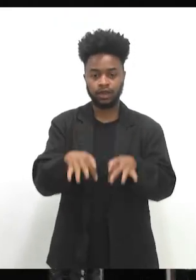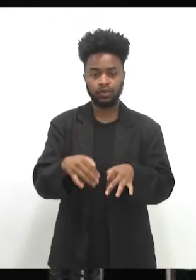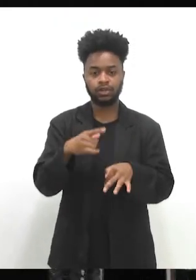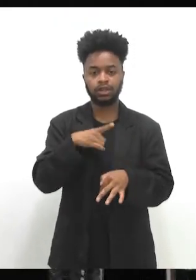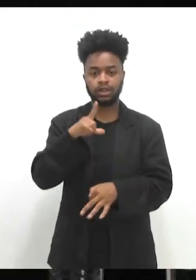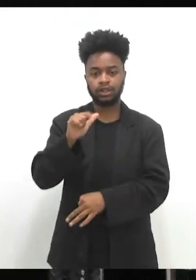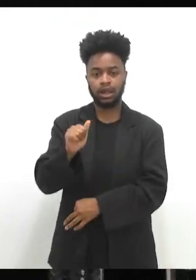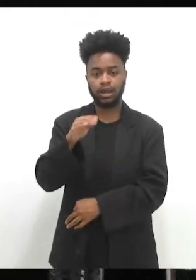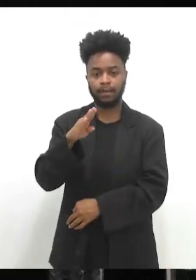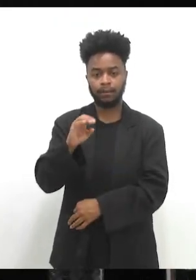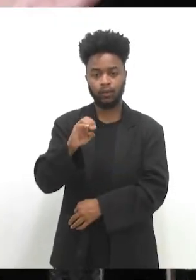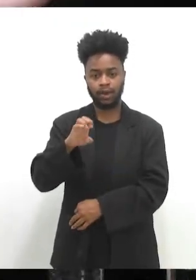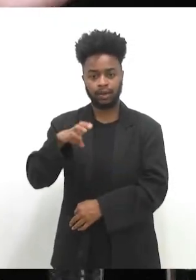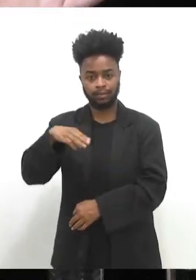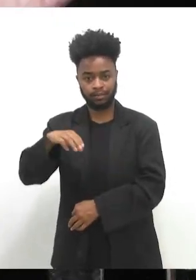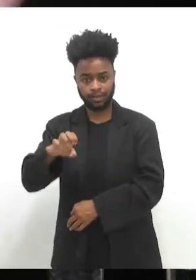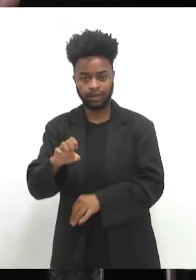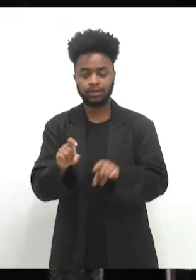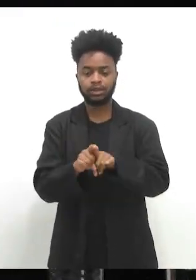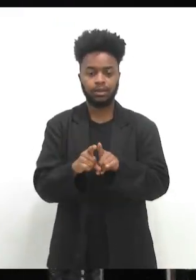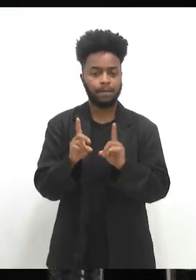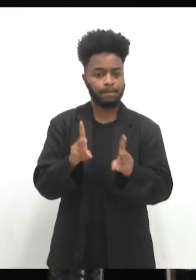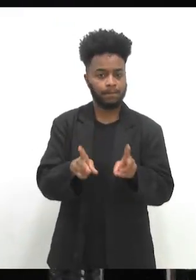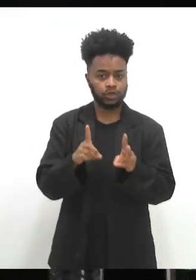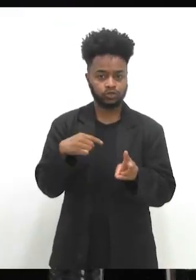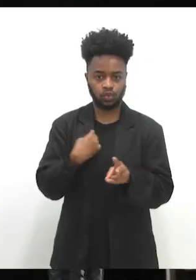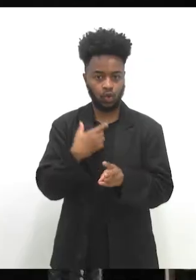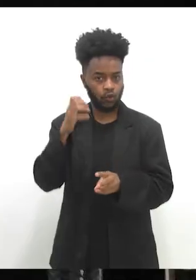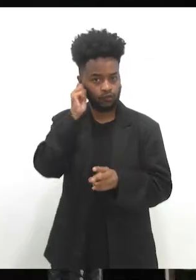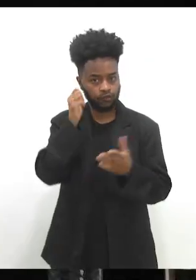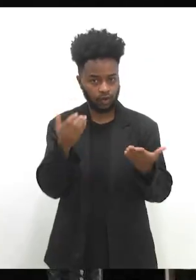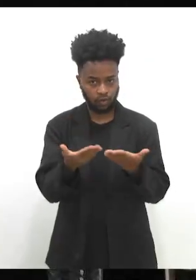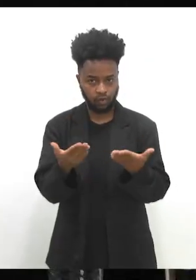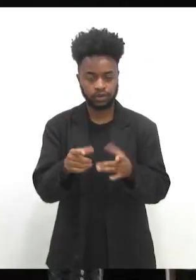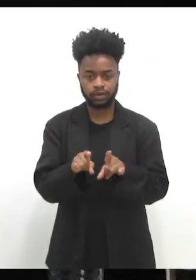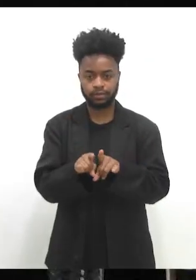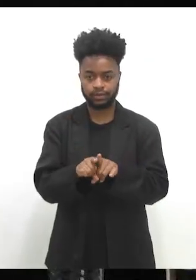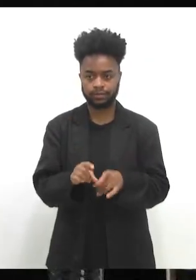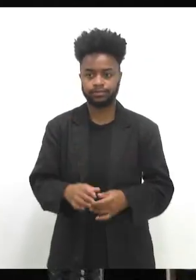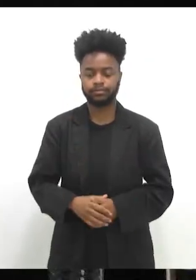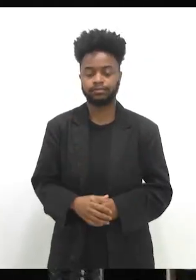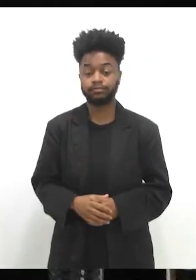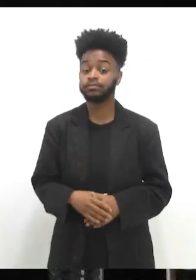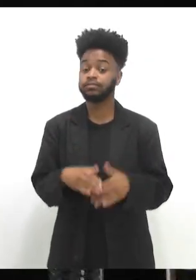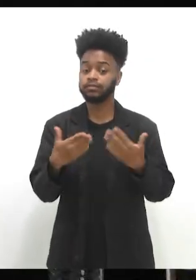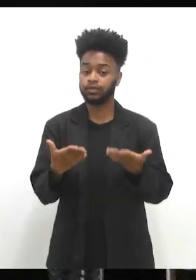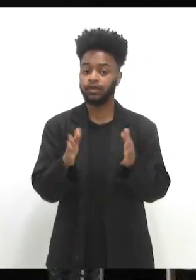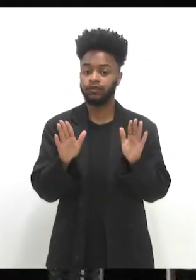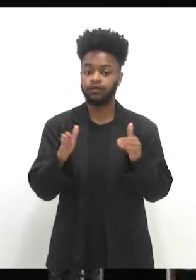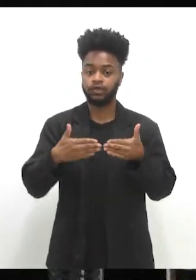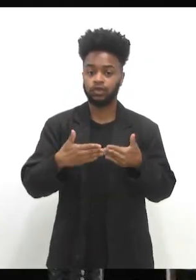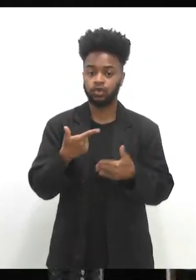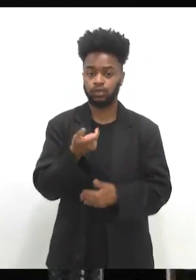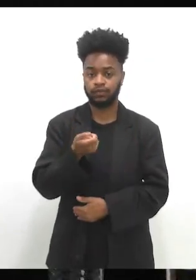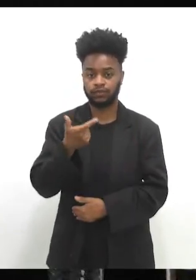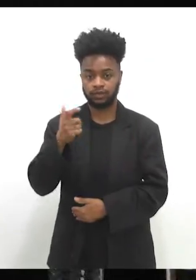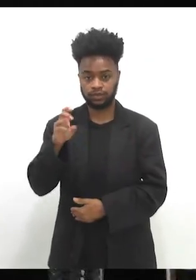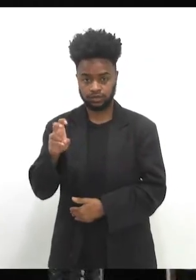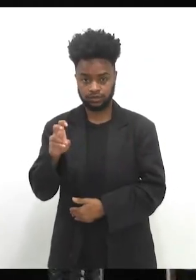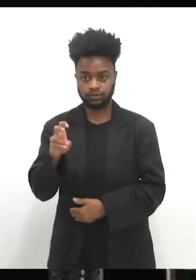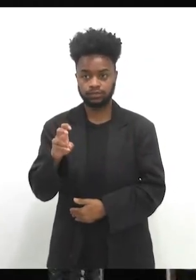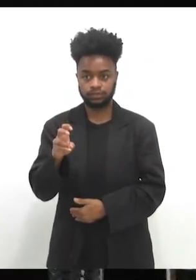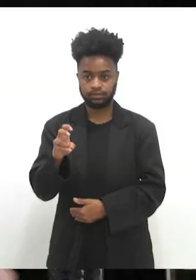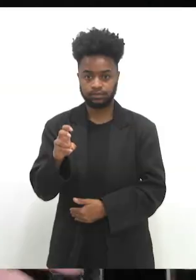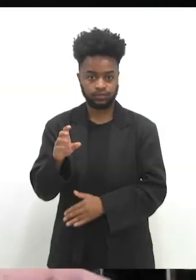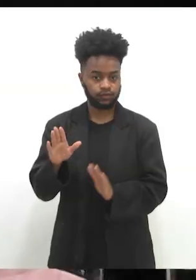Bohème, que é outra grande ópera do mesmo compositor que a gente acabou de ouvir, Turandot, que é o Puccini. La Bohème, então, encerra a programação de 2025, na